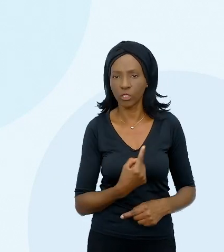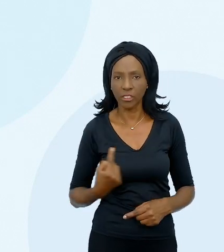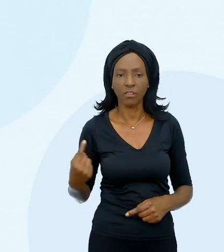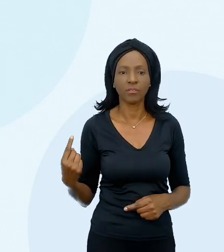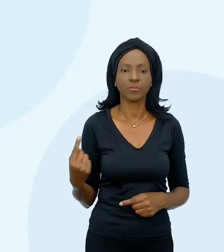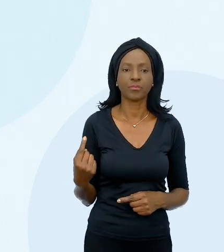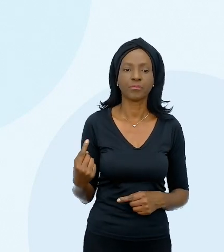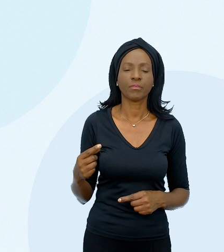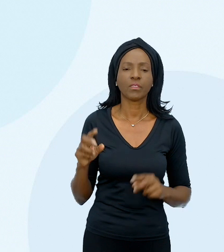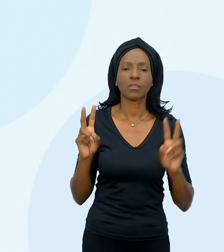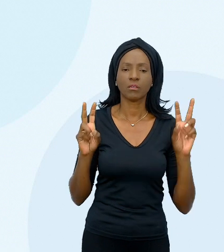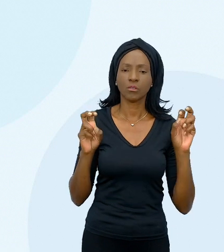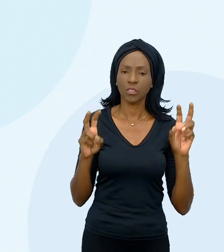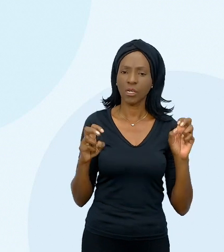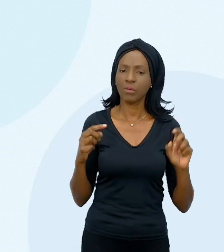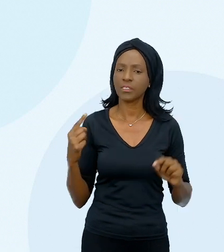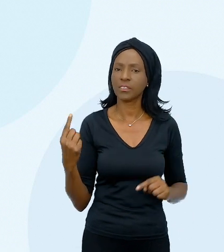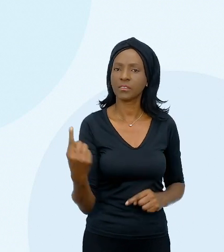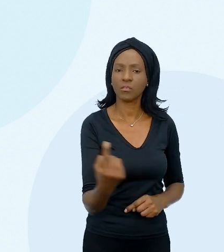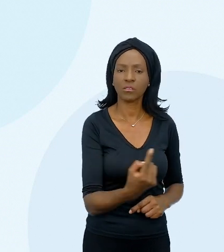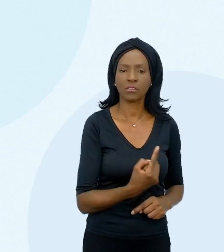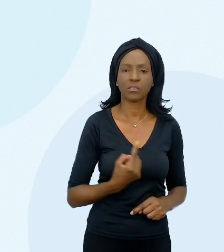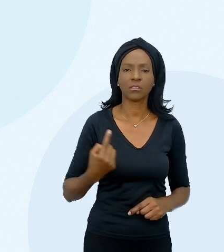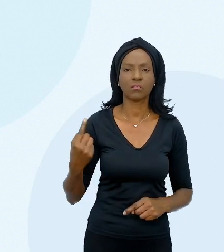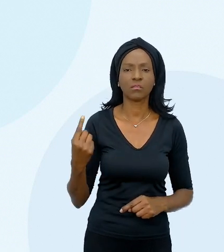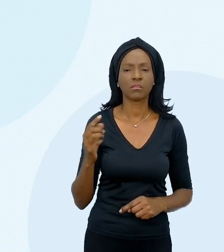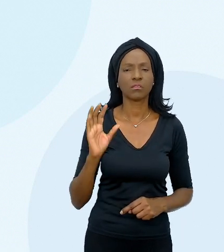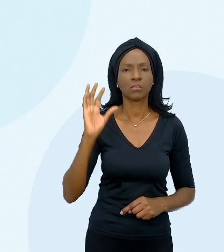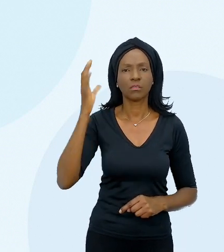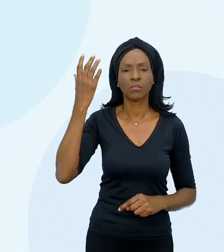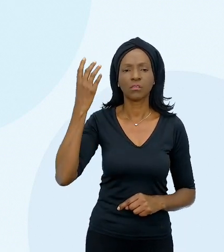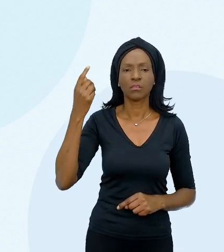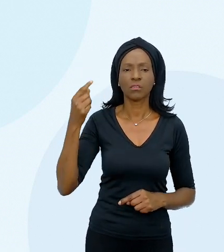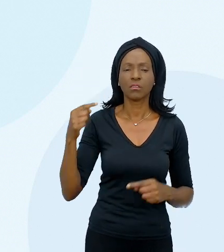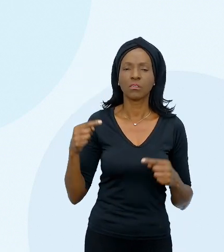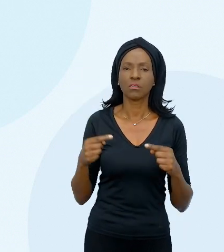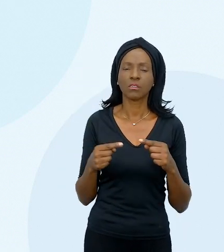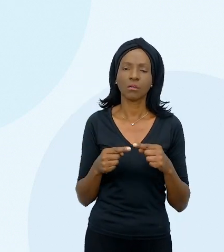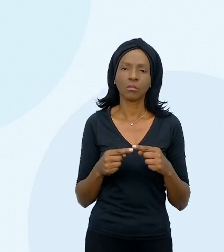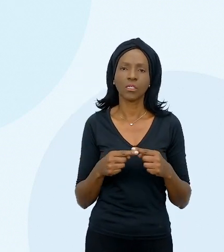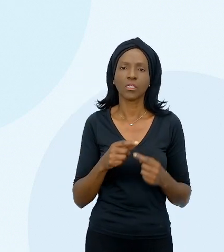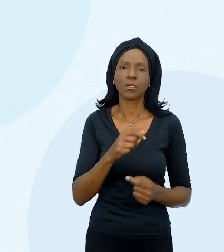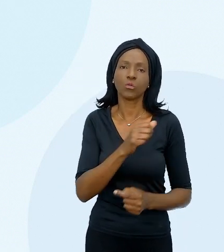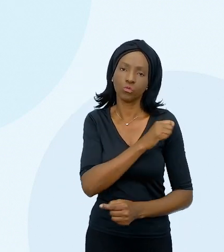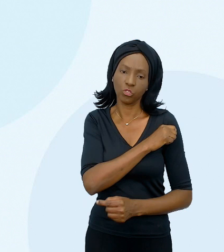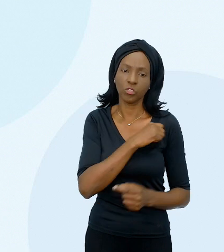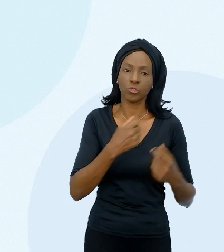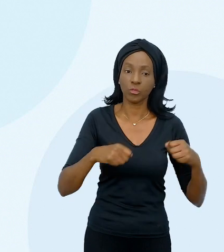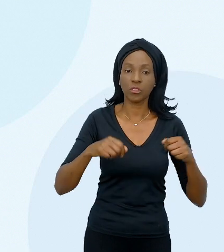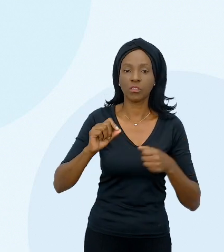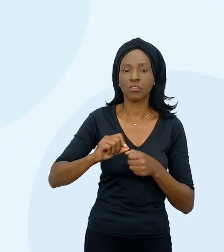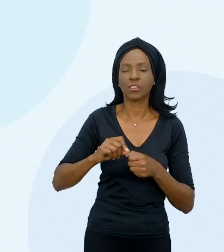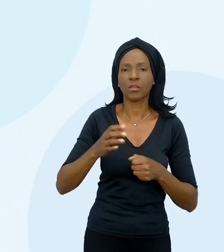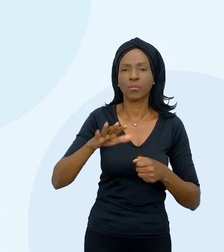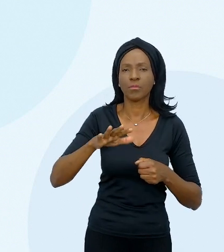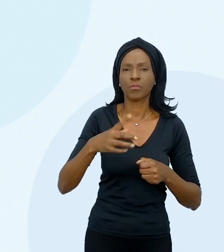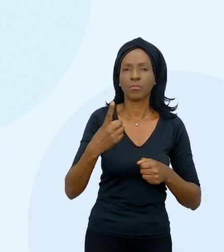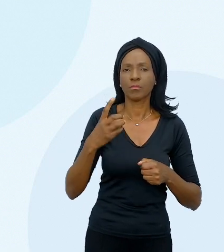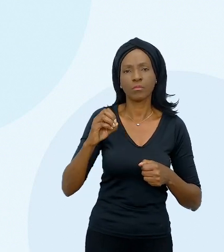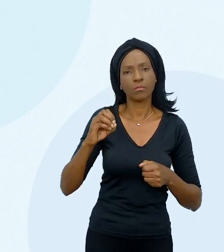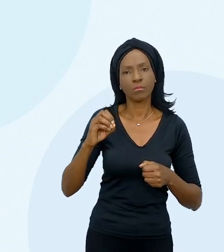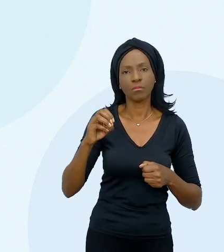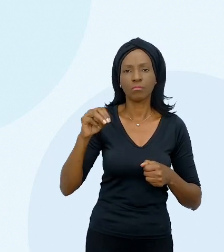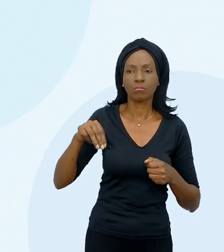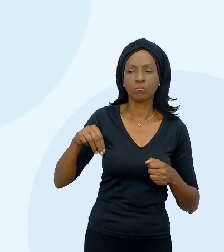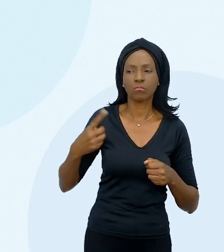dessa rotação que vai ocorrendo por parte dos estudantes, em média de 10 a 15 minutos